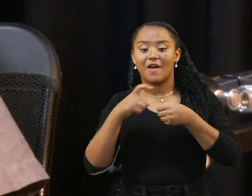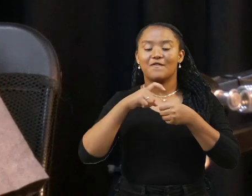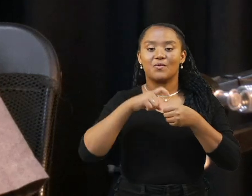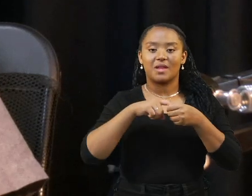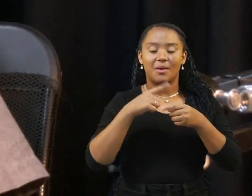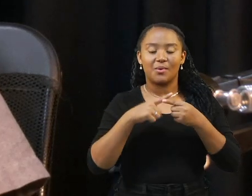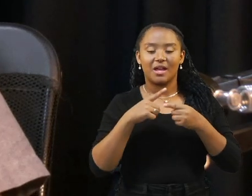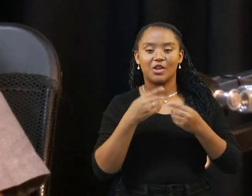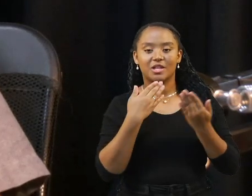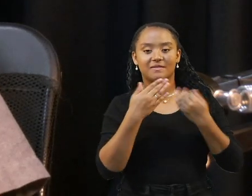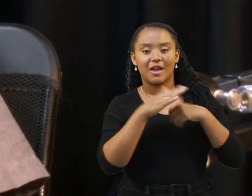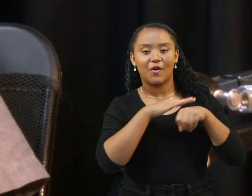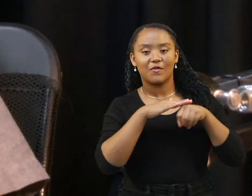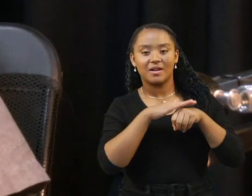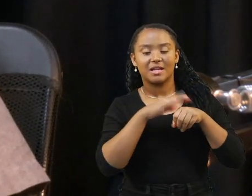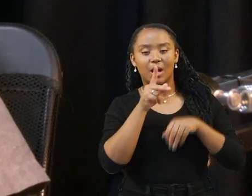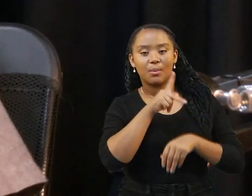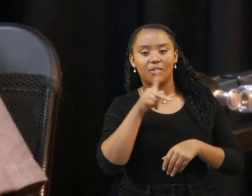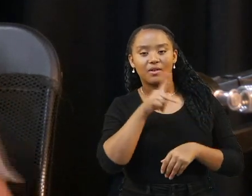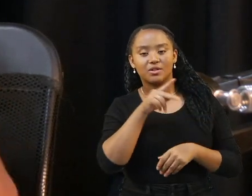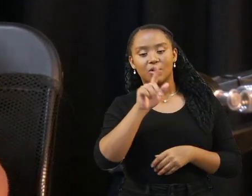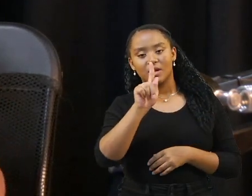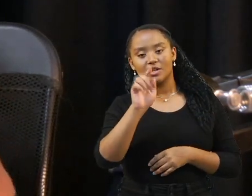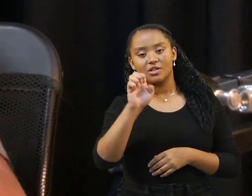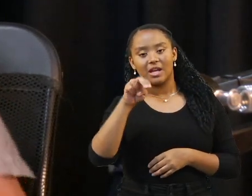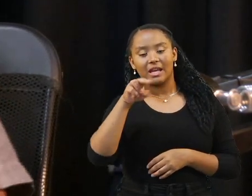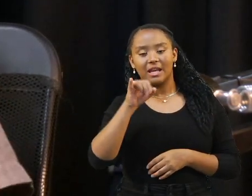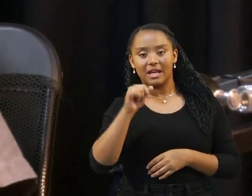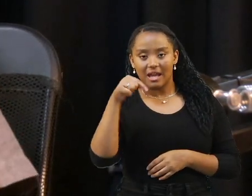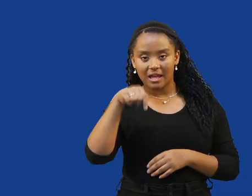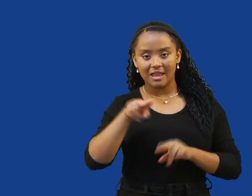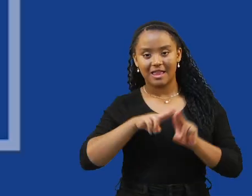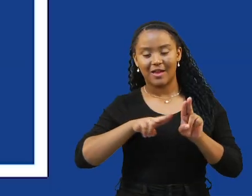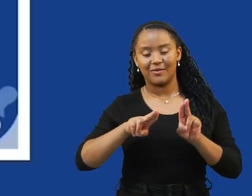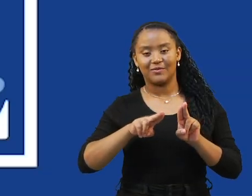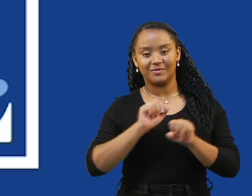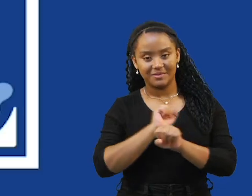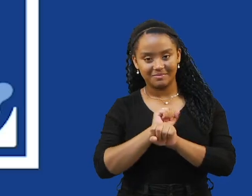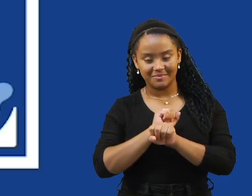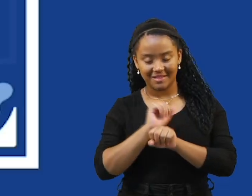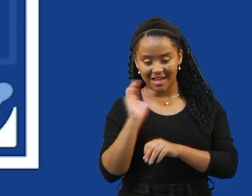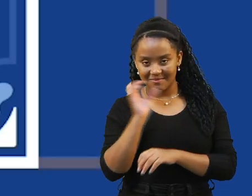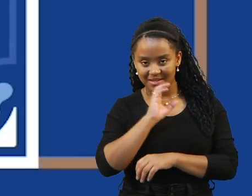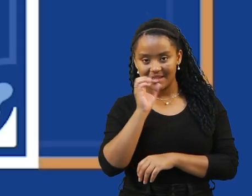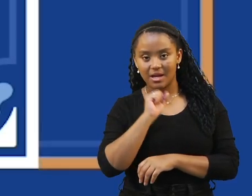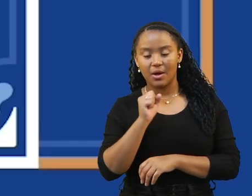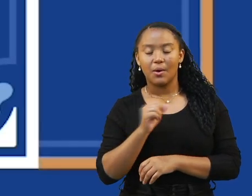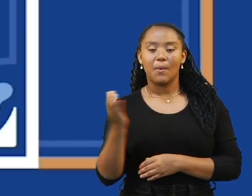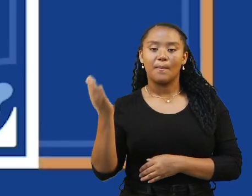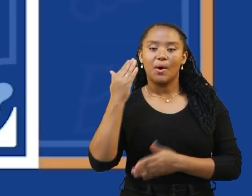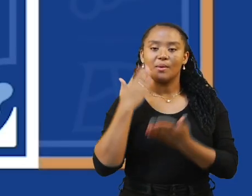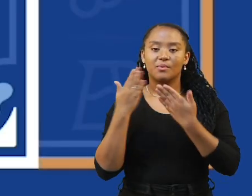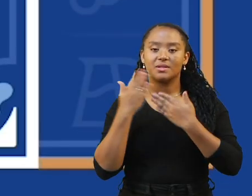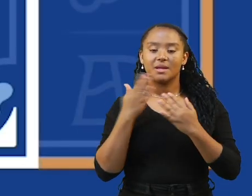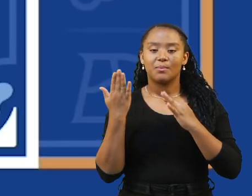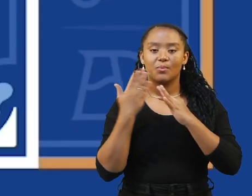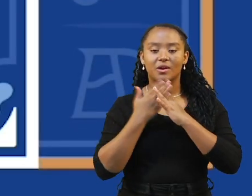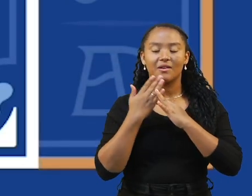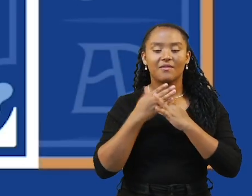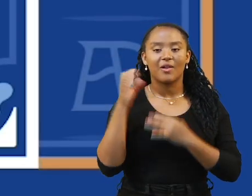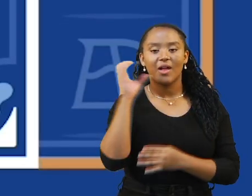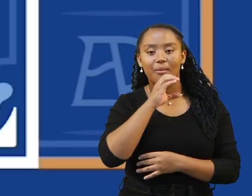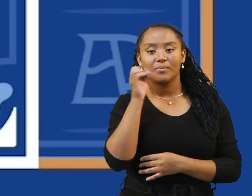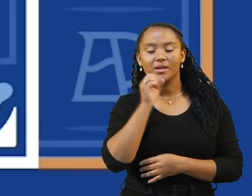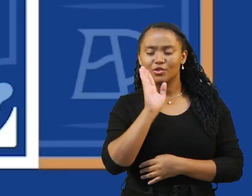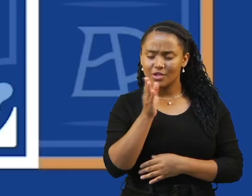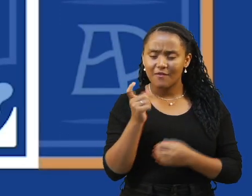professora Geni, na UFO. Aguarda um minutinho. Bora prosear, vai para um breve intervalo